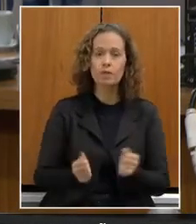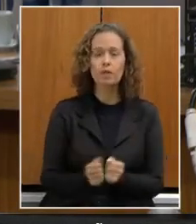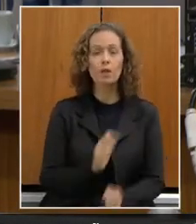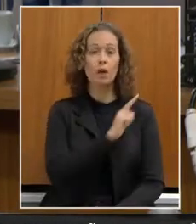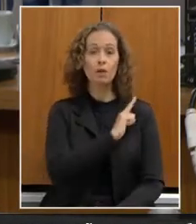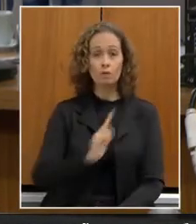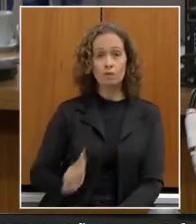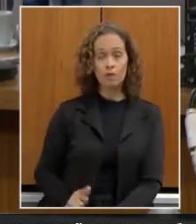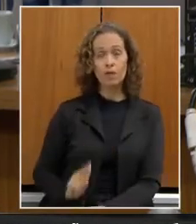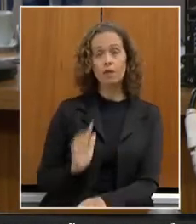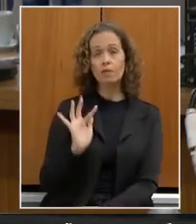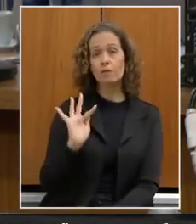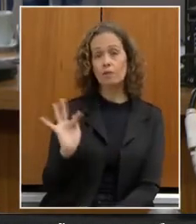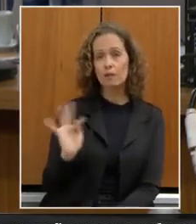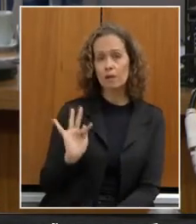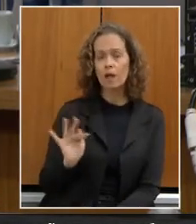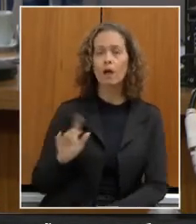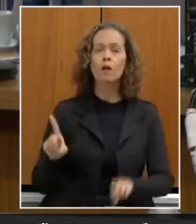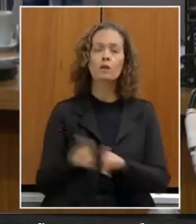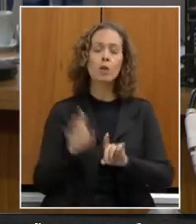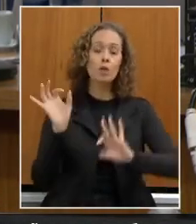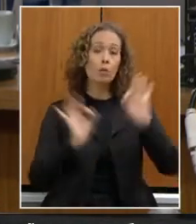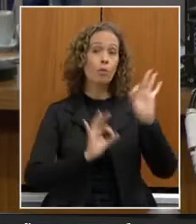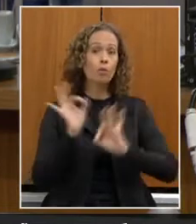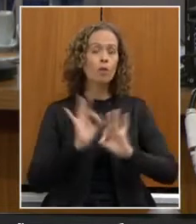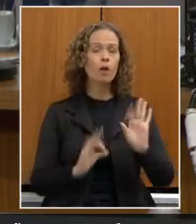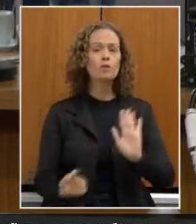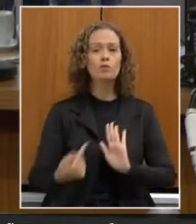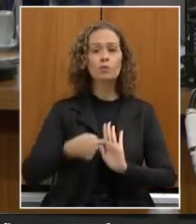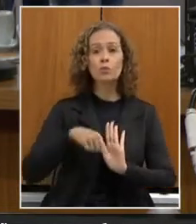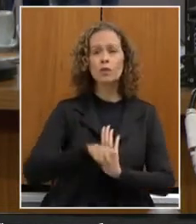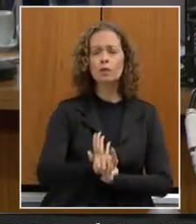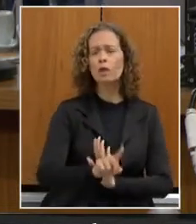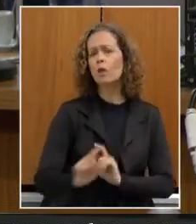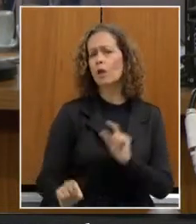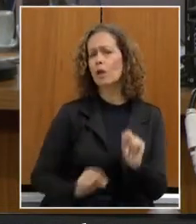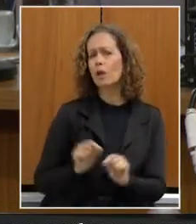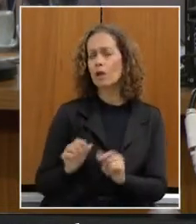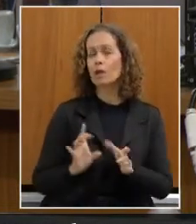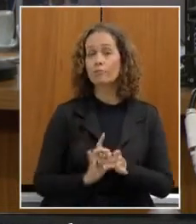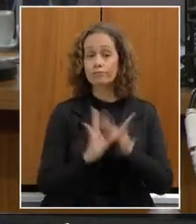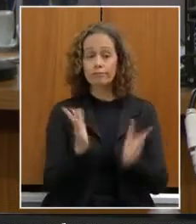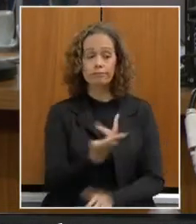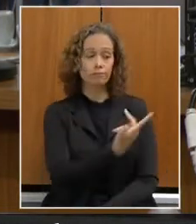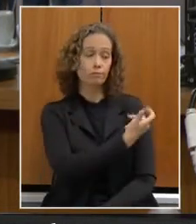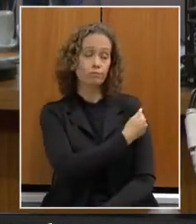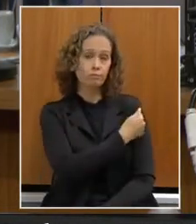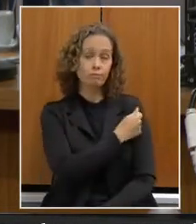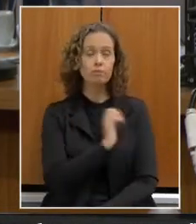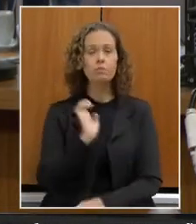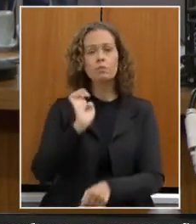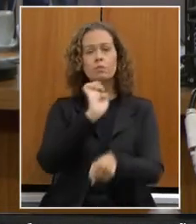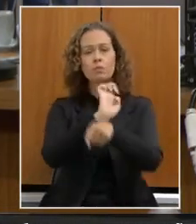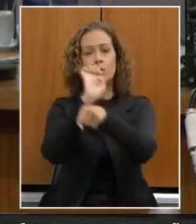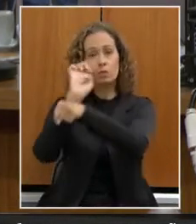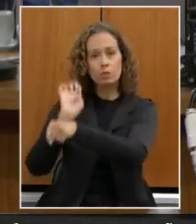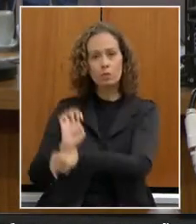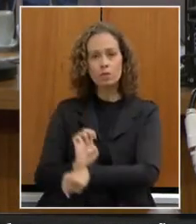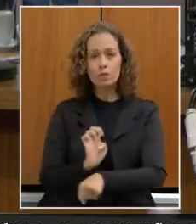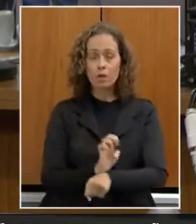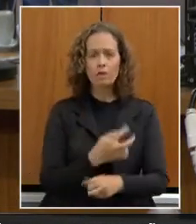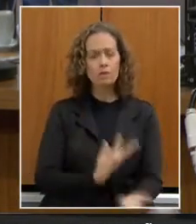governo federal o plano nacional de imunização a disponibilização dessas vacinas para os estados os estados são